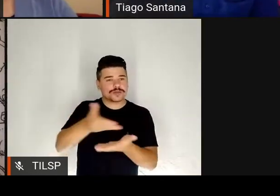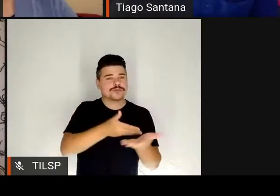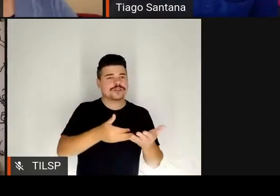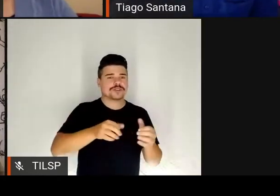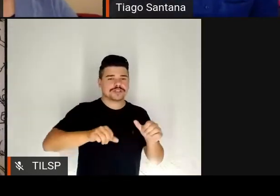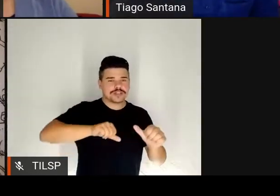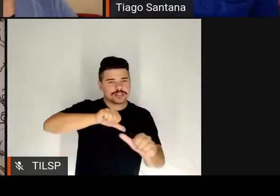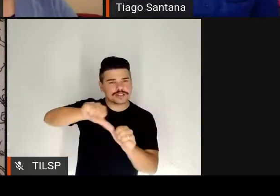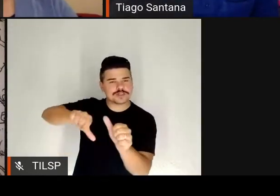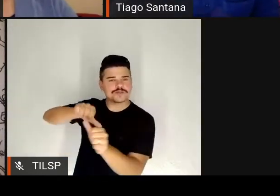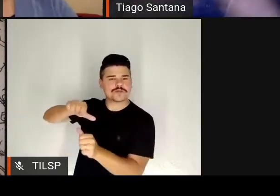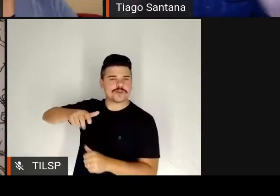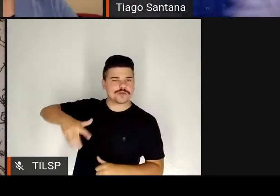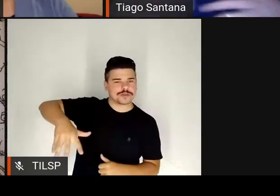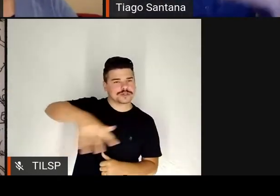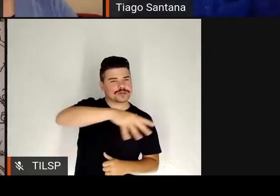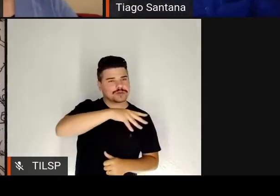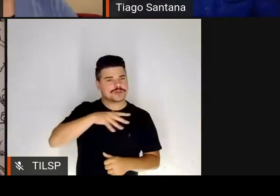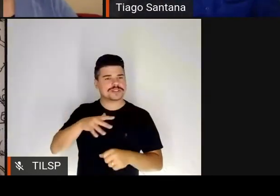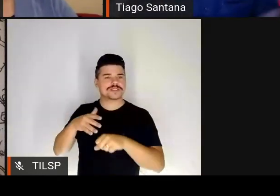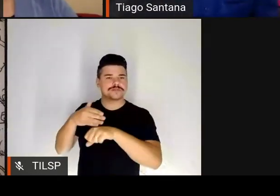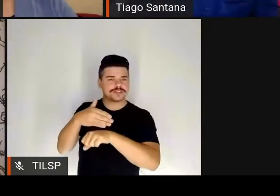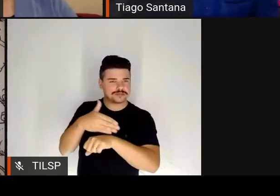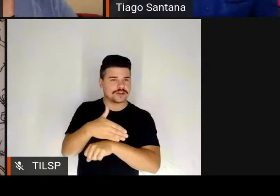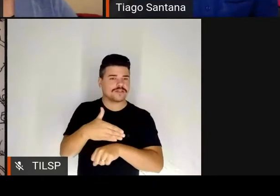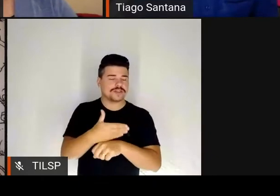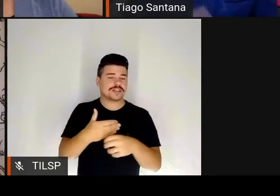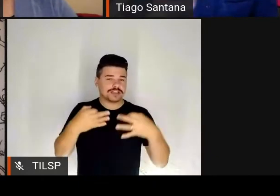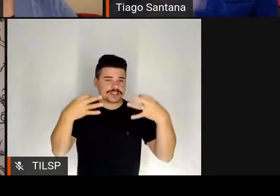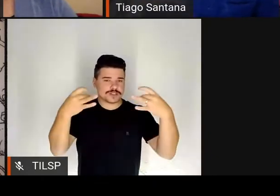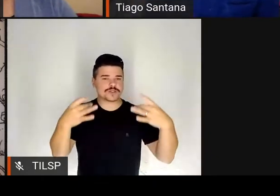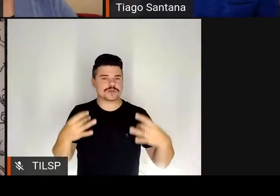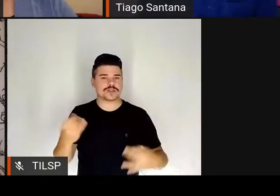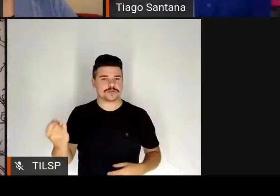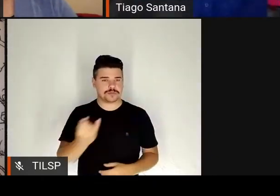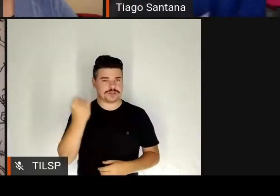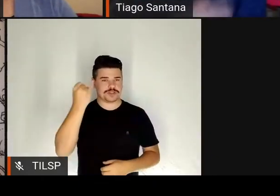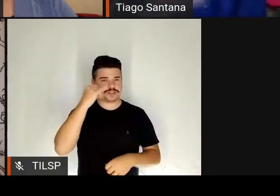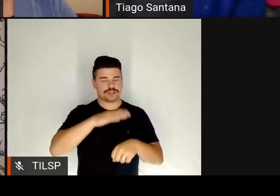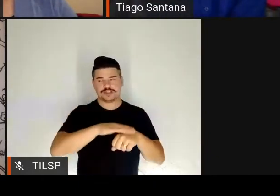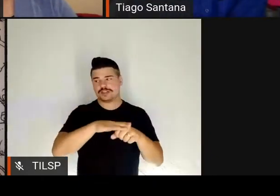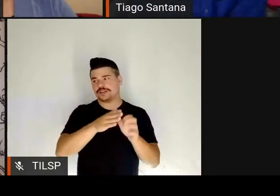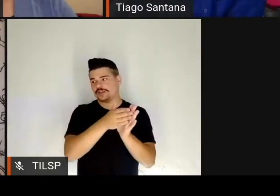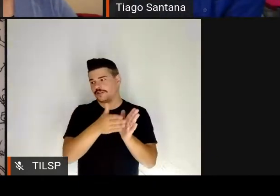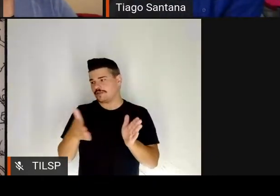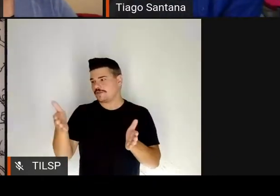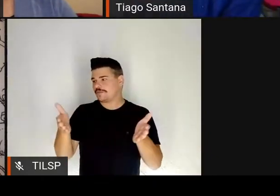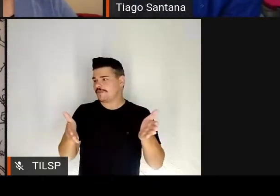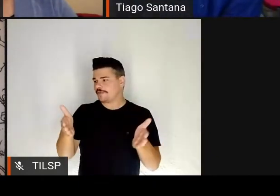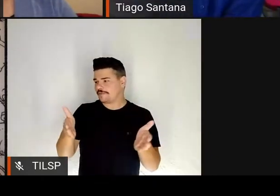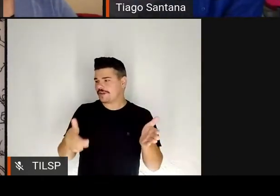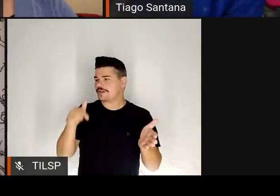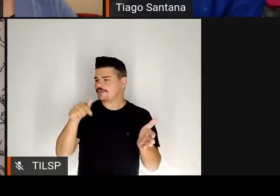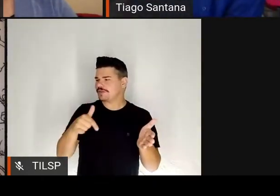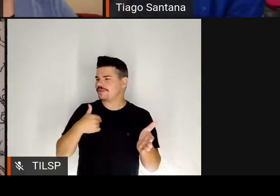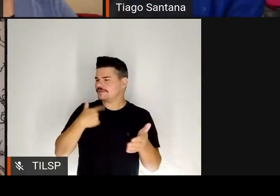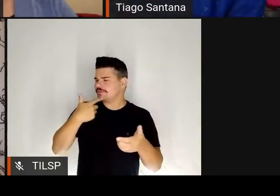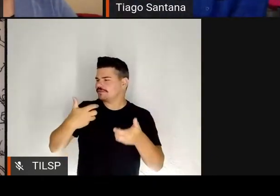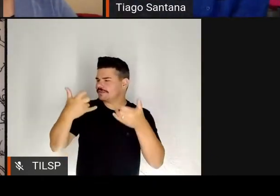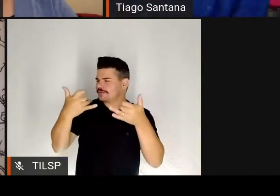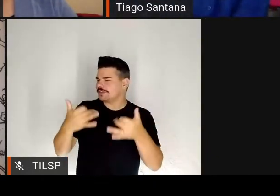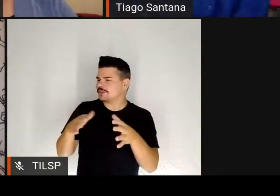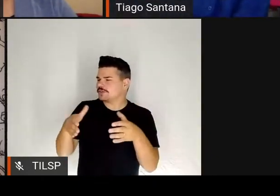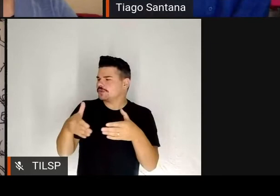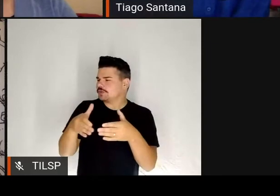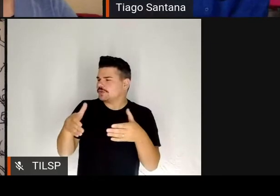que ele acreditava que era importante naquele momento. Ele era uma pessoa ativa na construção, né, de reflexões sobre um